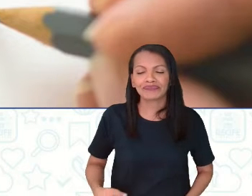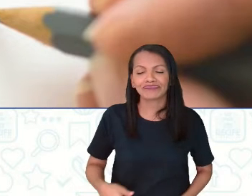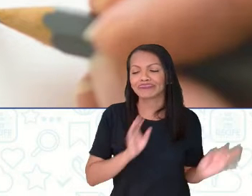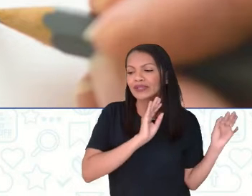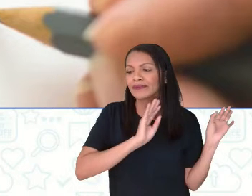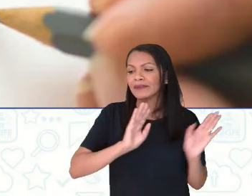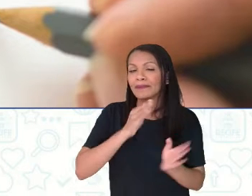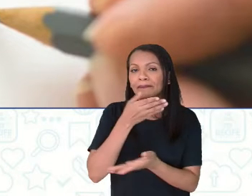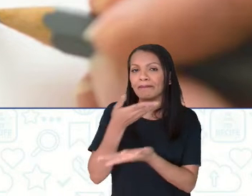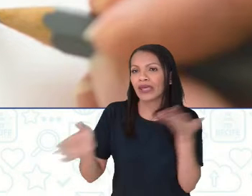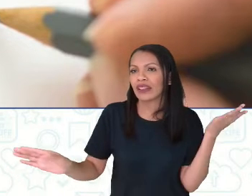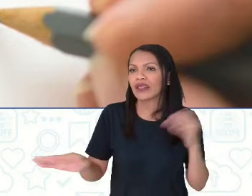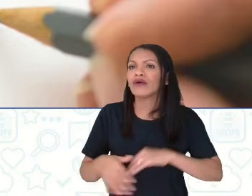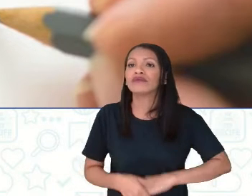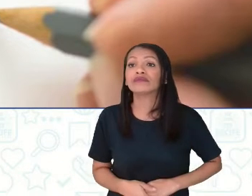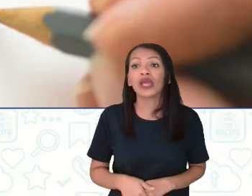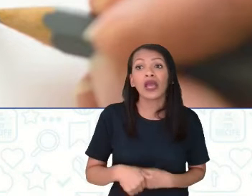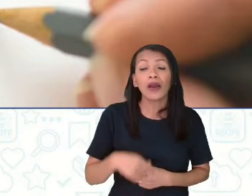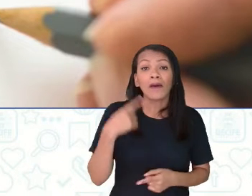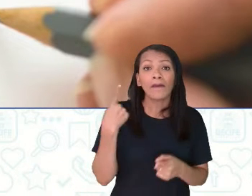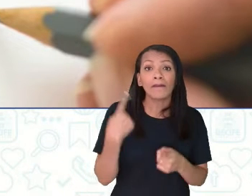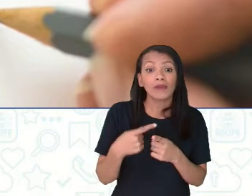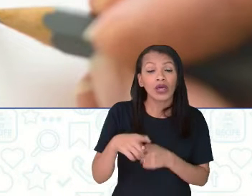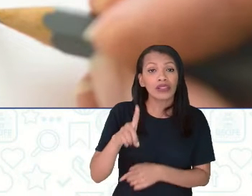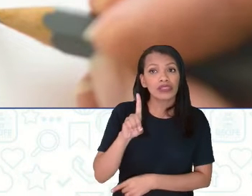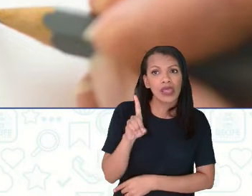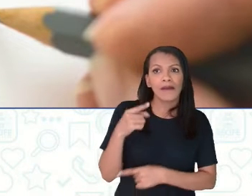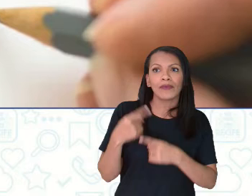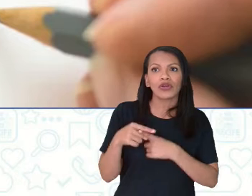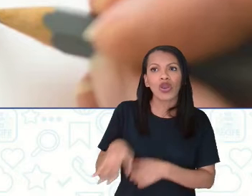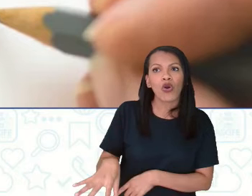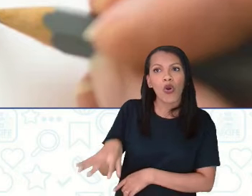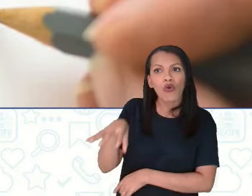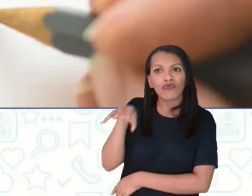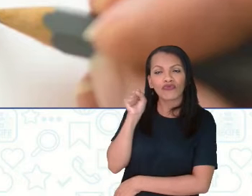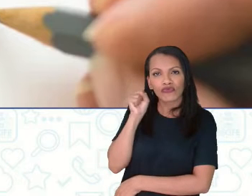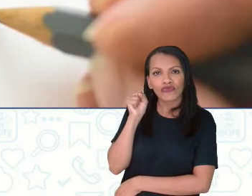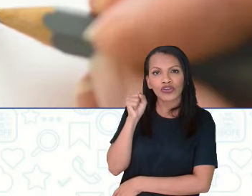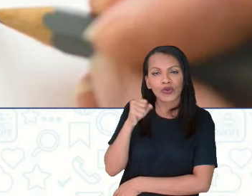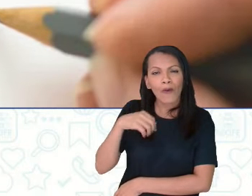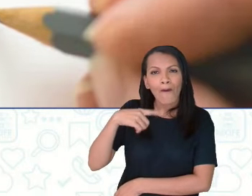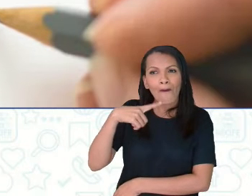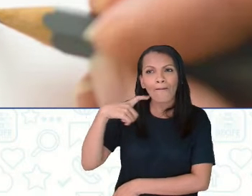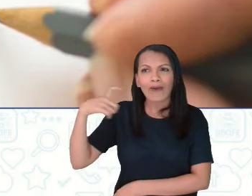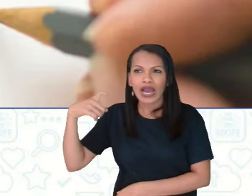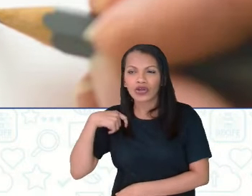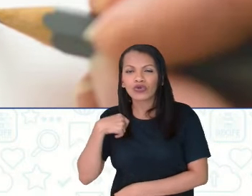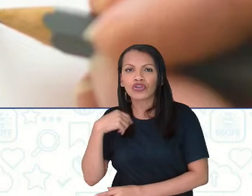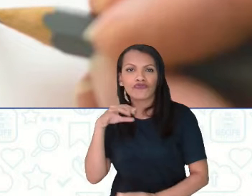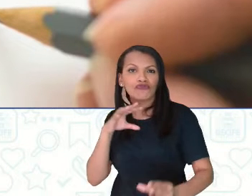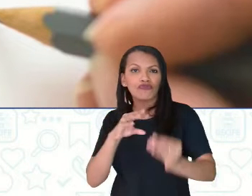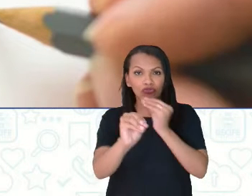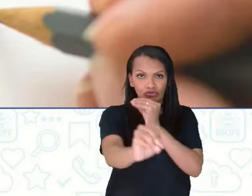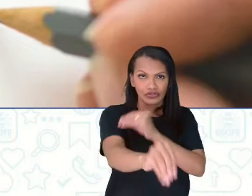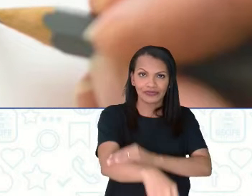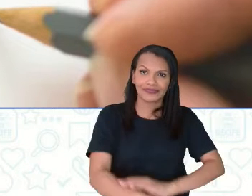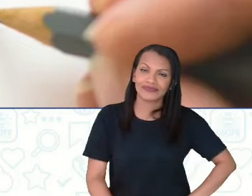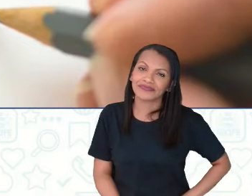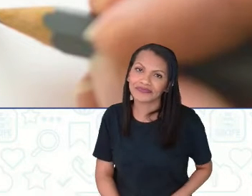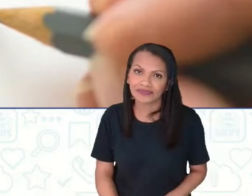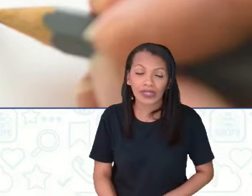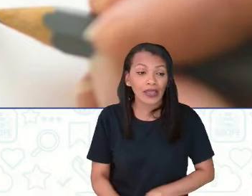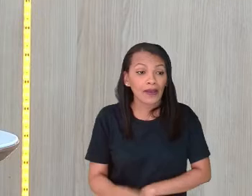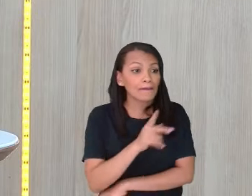ruído, resolveu fugir, achando que era um predador. Será que alguém no chat consegue responder? Professora, eu acho